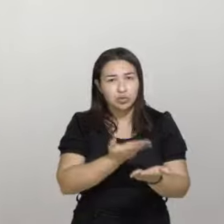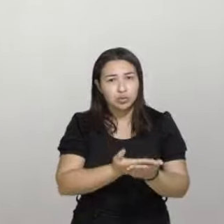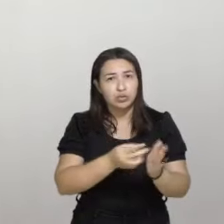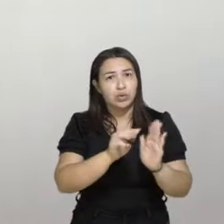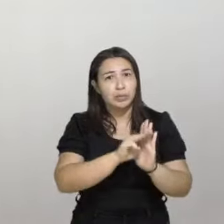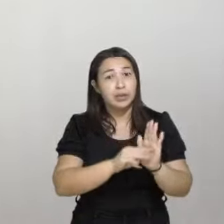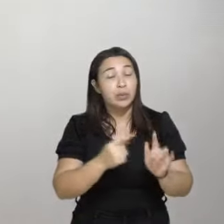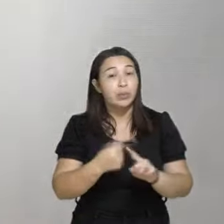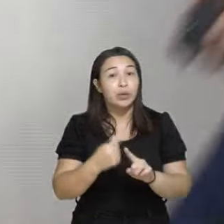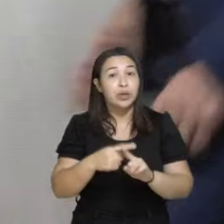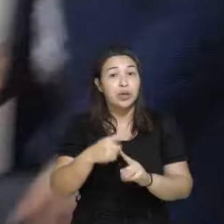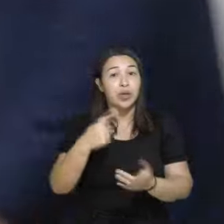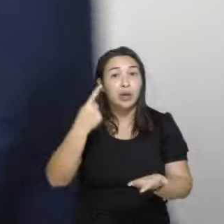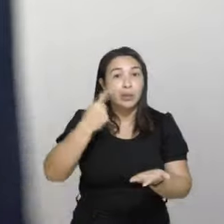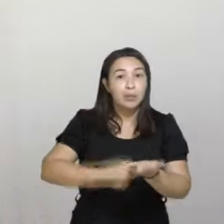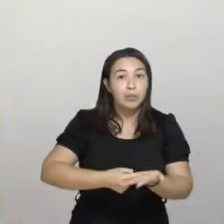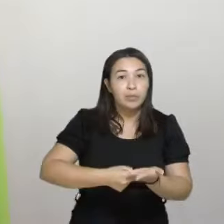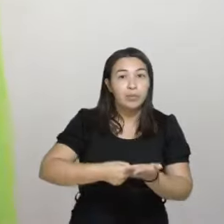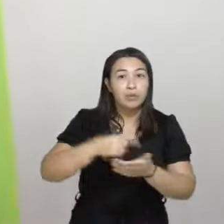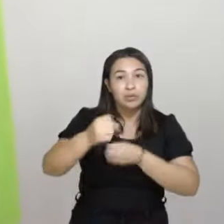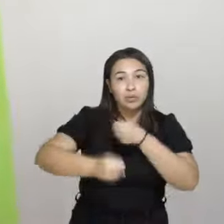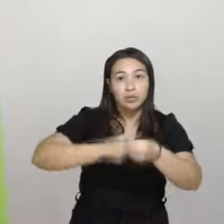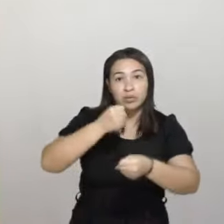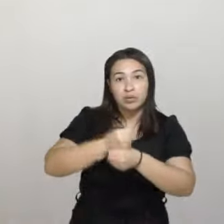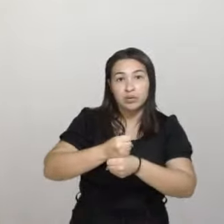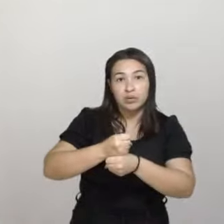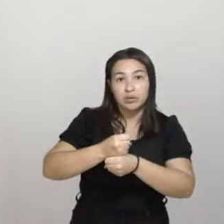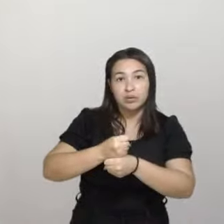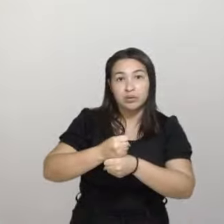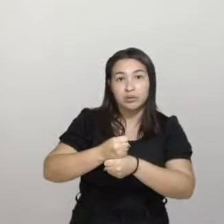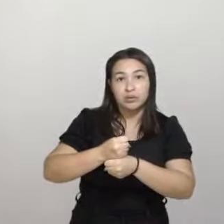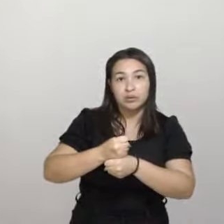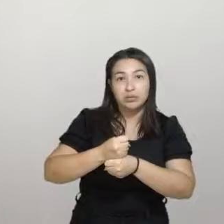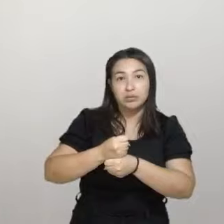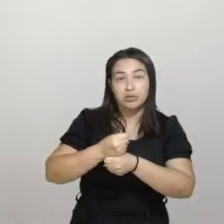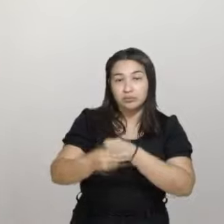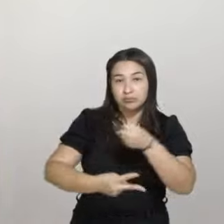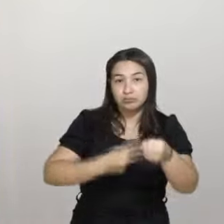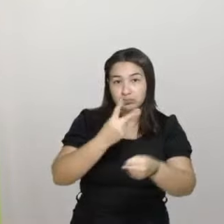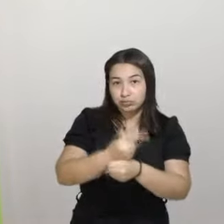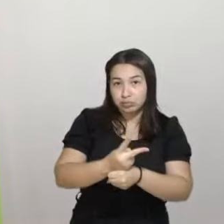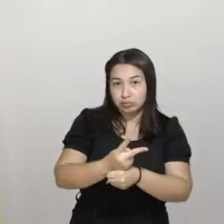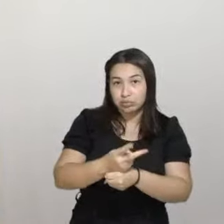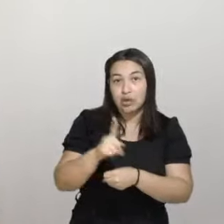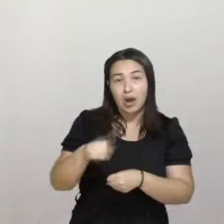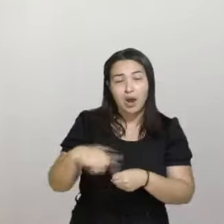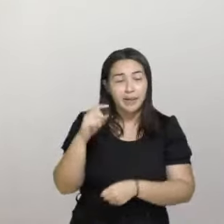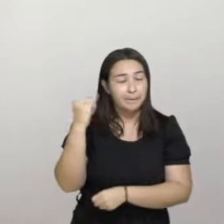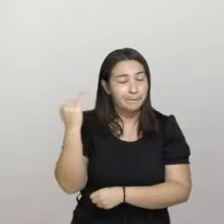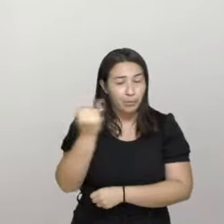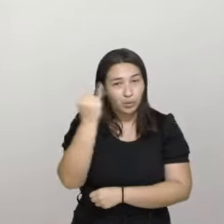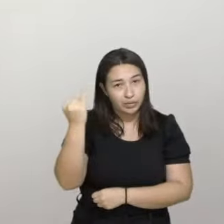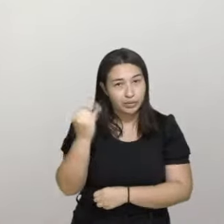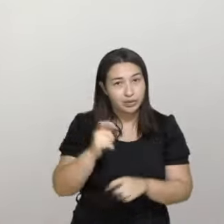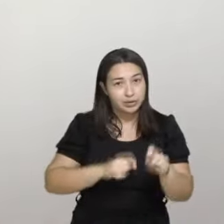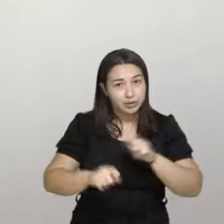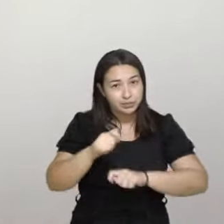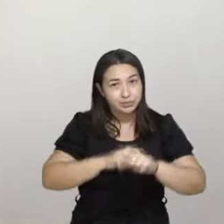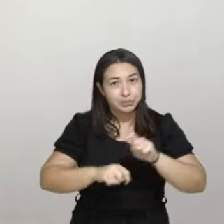é um dos instrumentos fundamentais para o planejamento e a gestão na administração